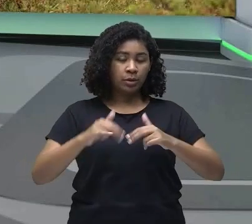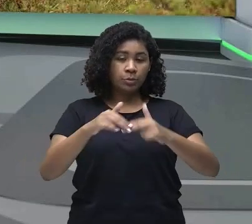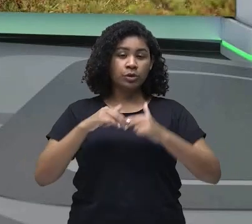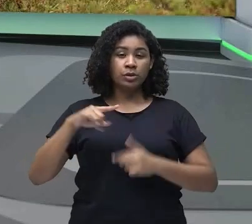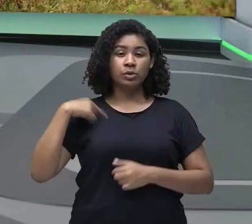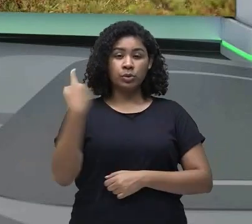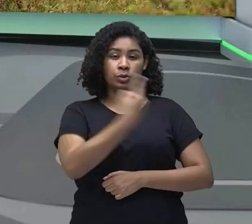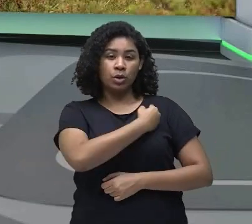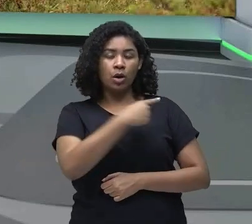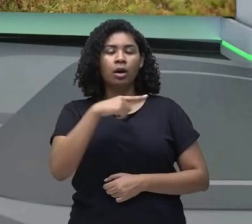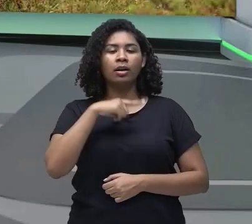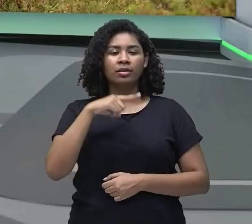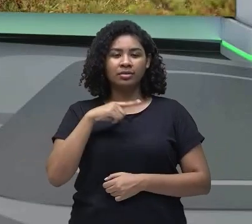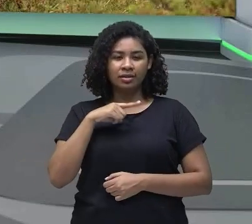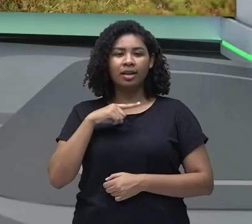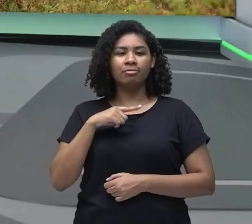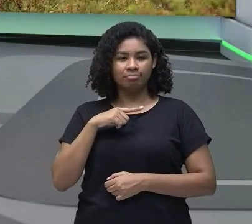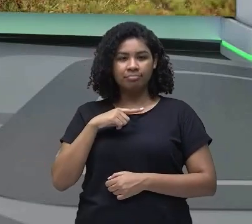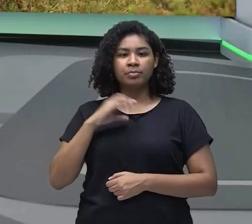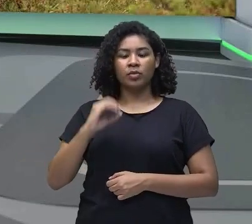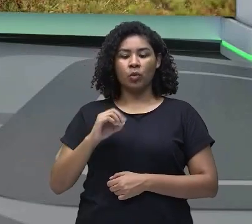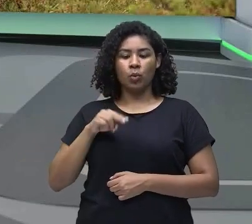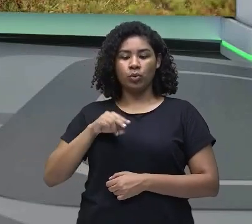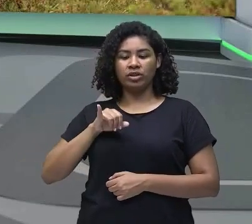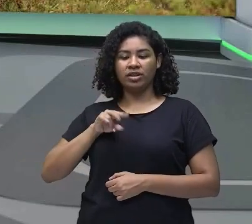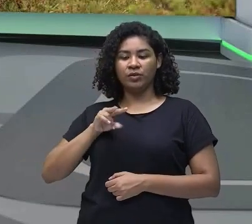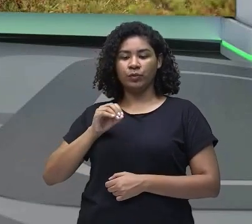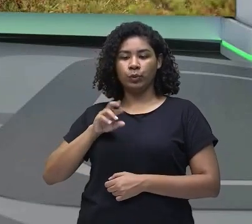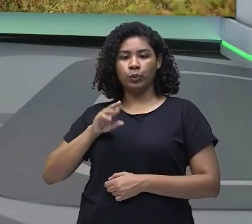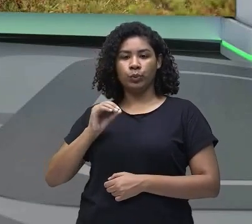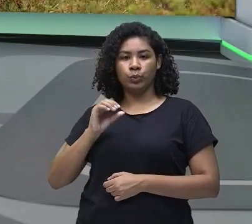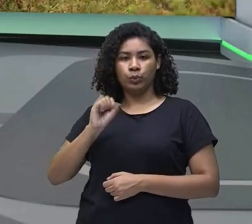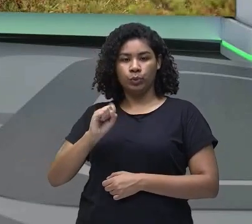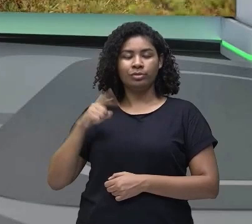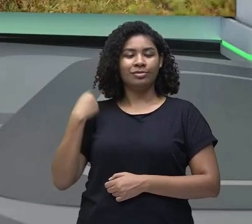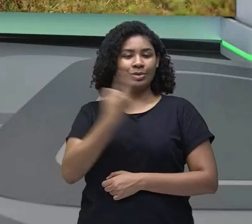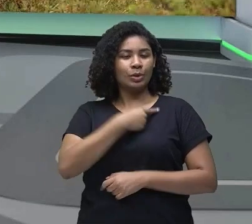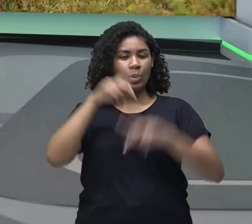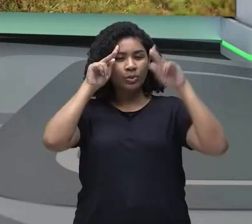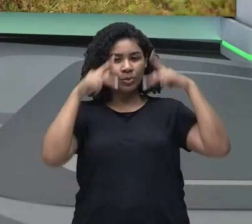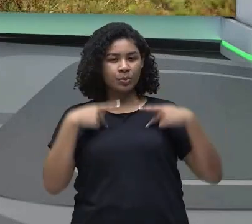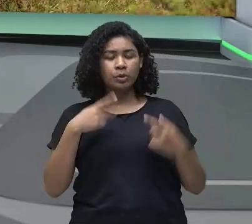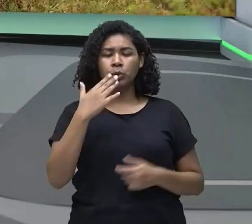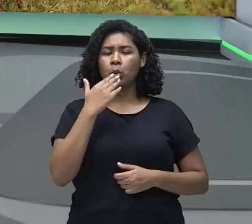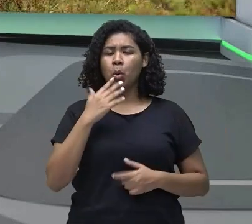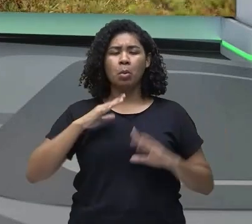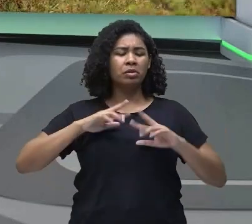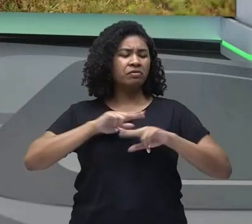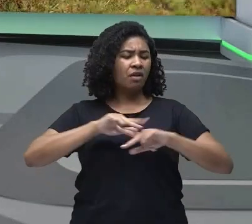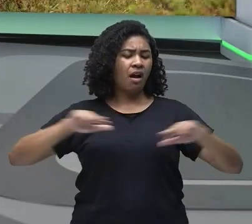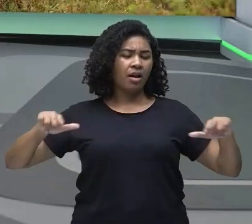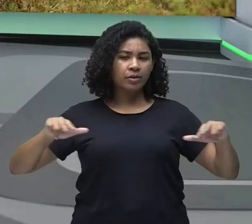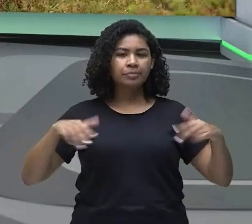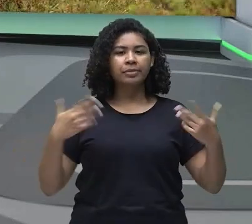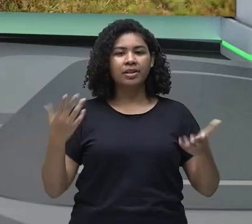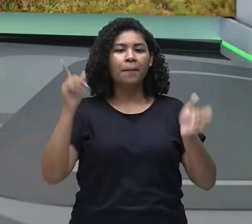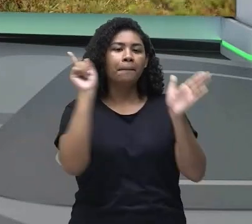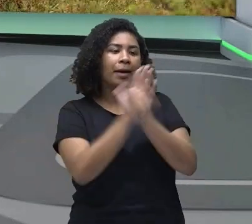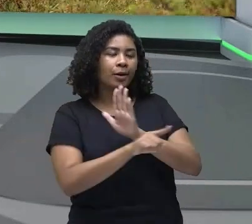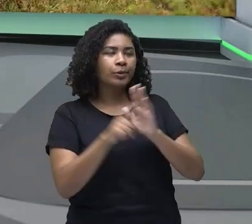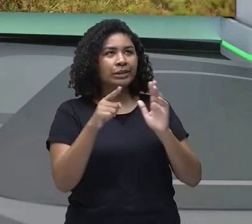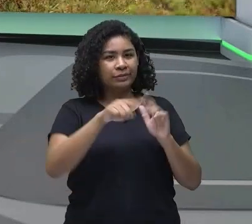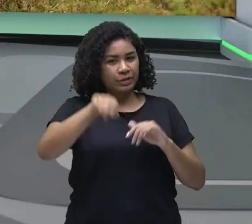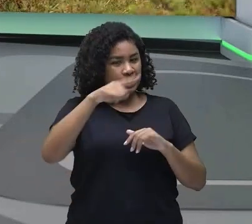seres heterótrofos onívoros, porque nós comemos de tudo. Né? Quando a gente pergunta, quando você para